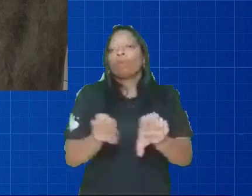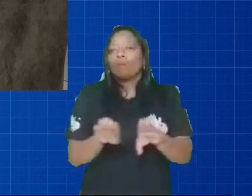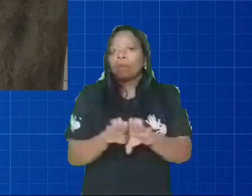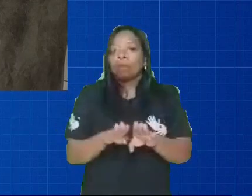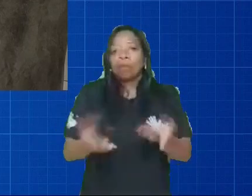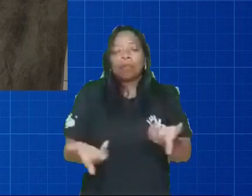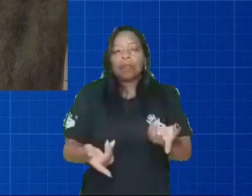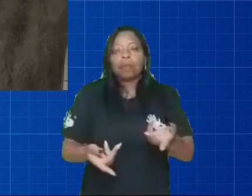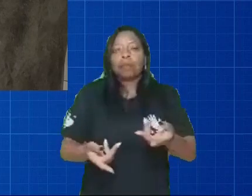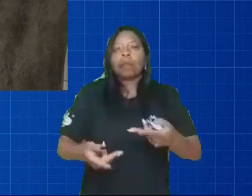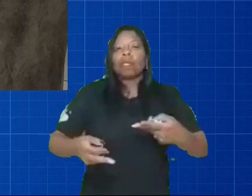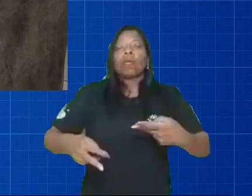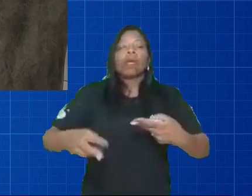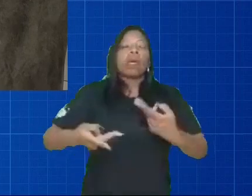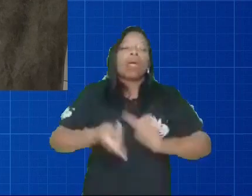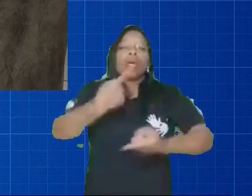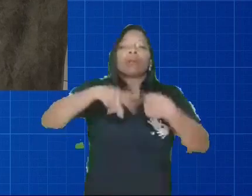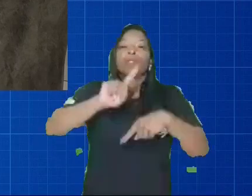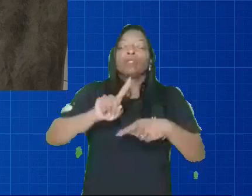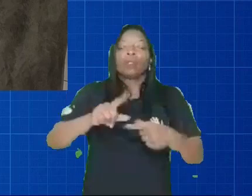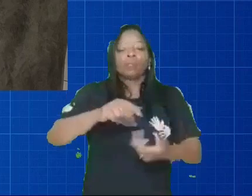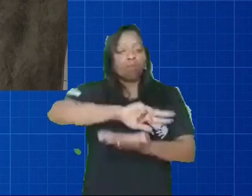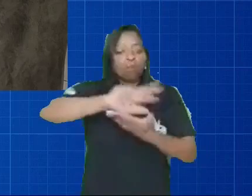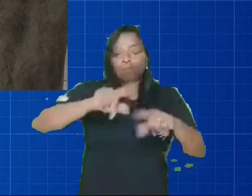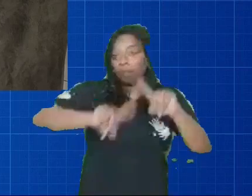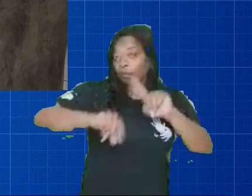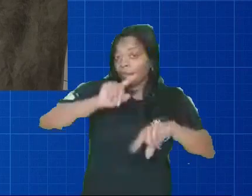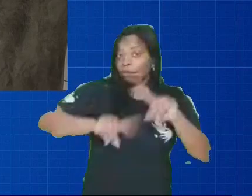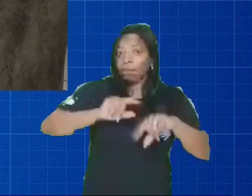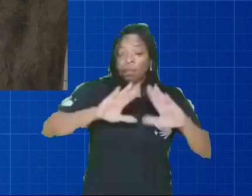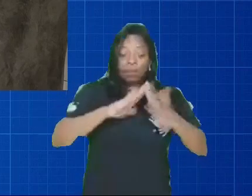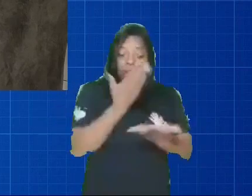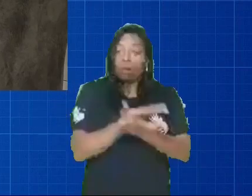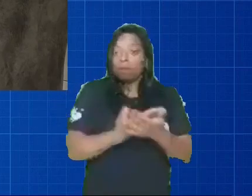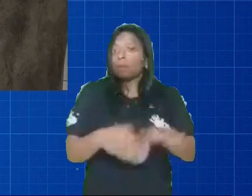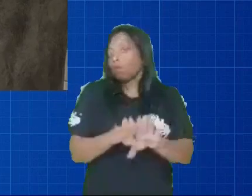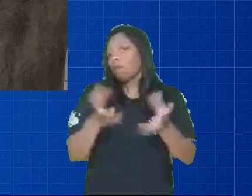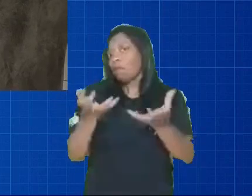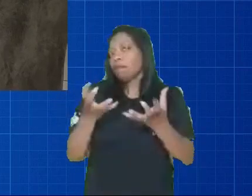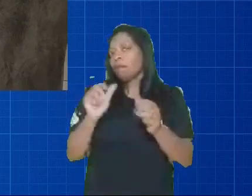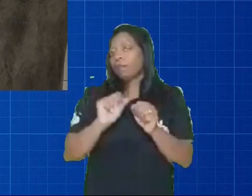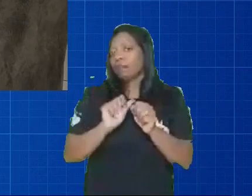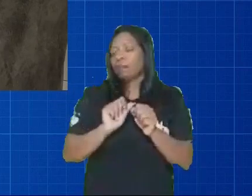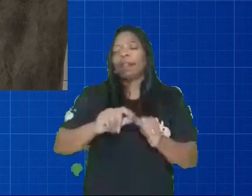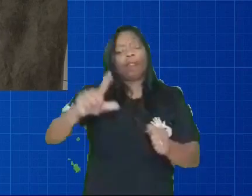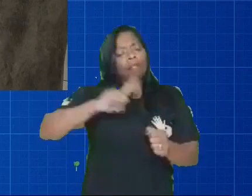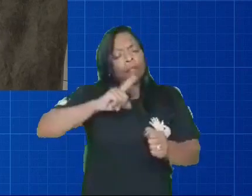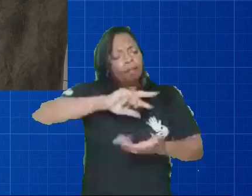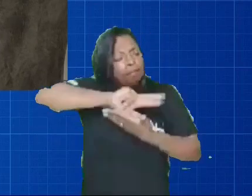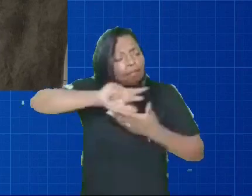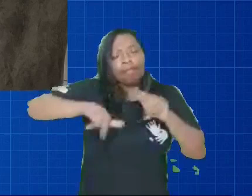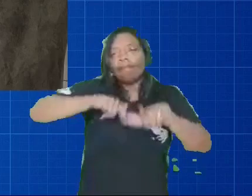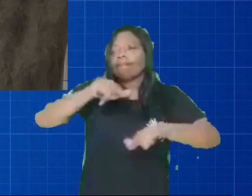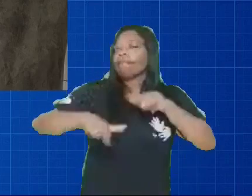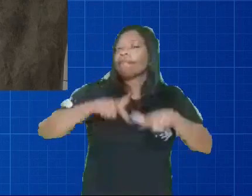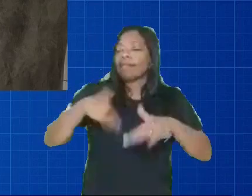projetos do município, e as escolas também têm interesse de fazer, né? Então, como essas demandas cresceram muito, né, ultimamente, não só